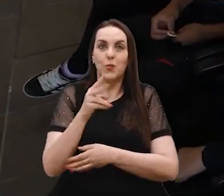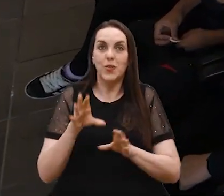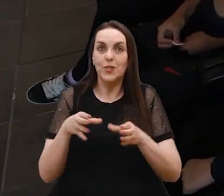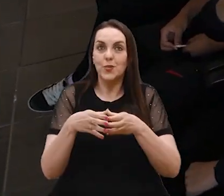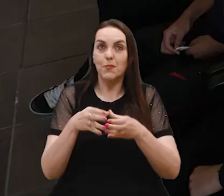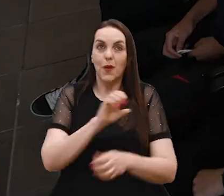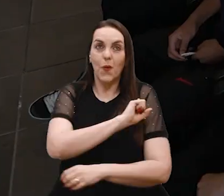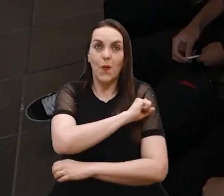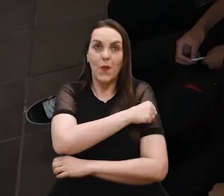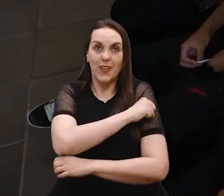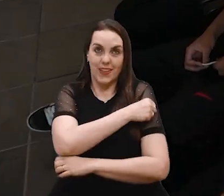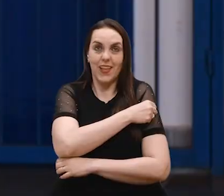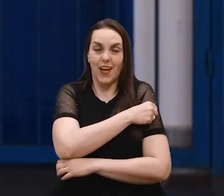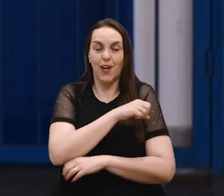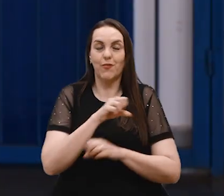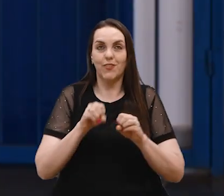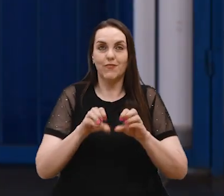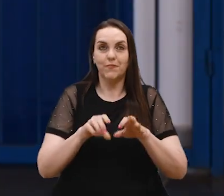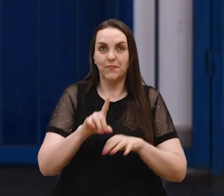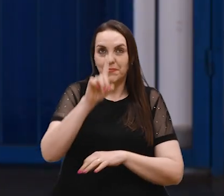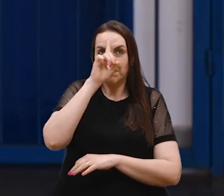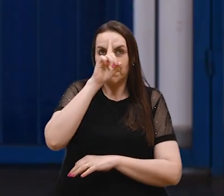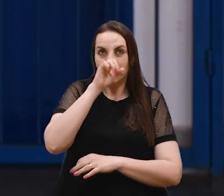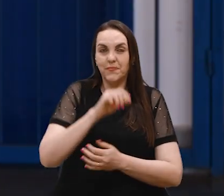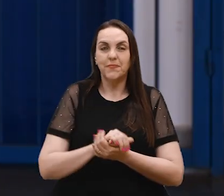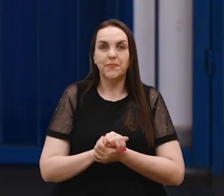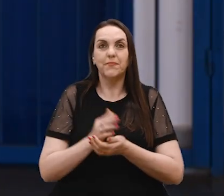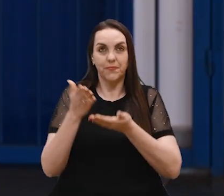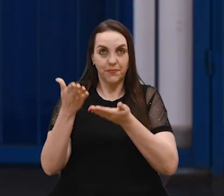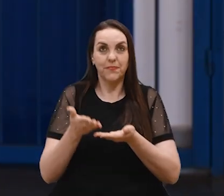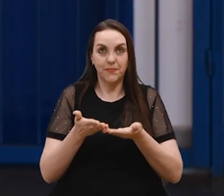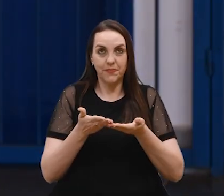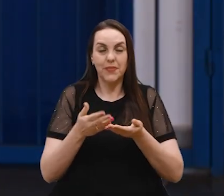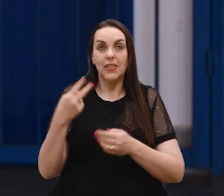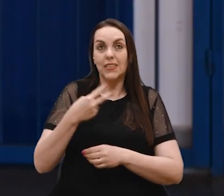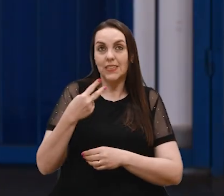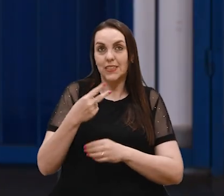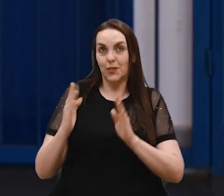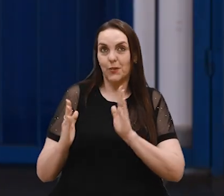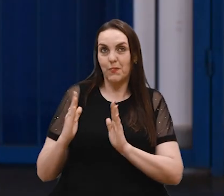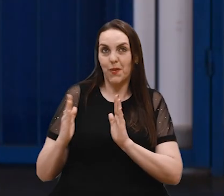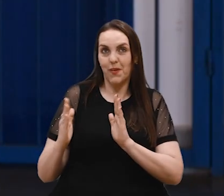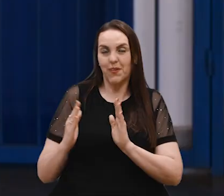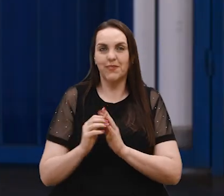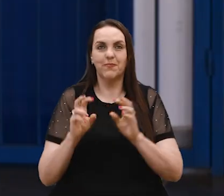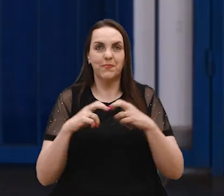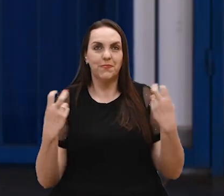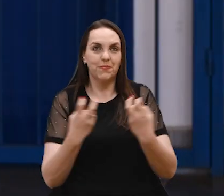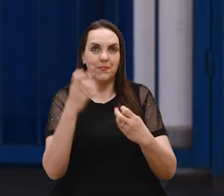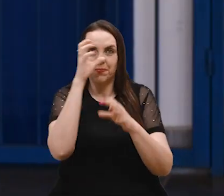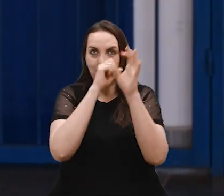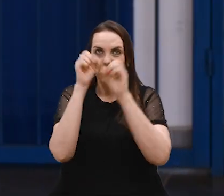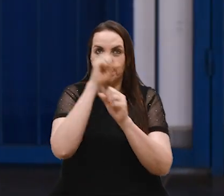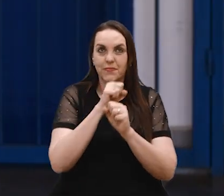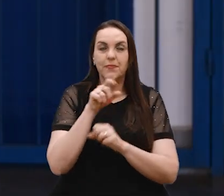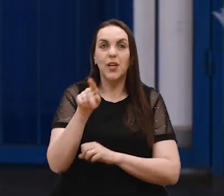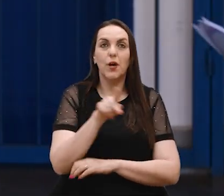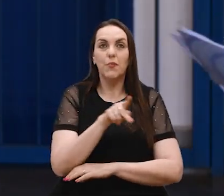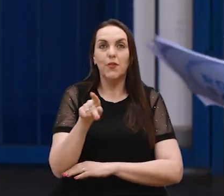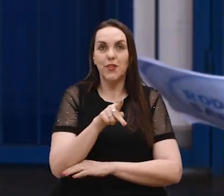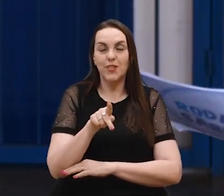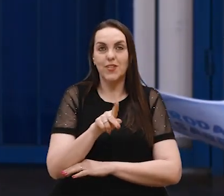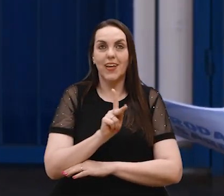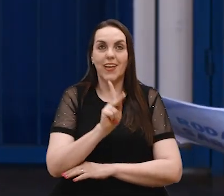do 8º ano do ensino fundamental. Estamos aqui nesse segundo bloco da Roda de Saberes com a